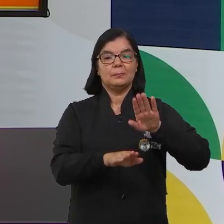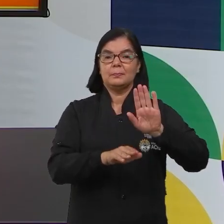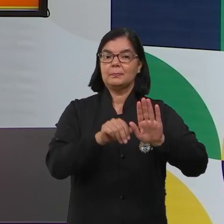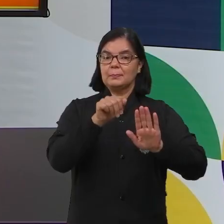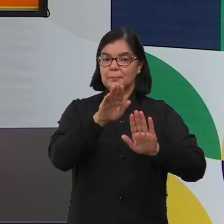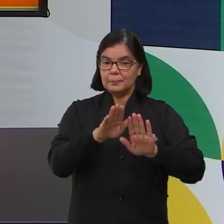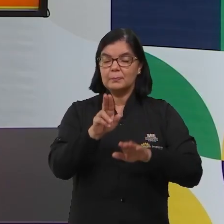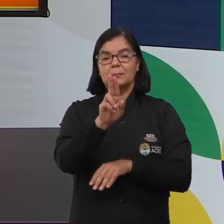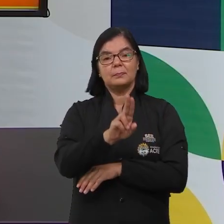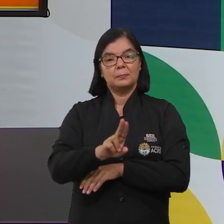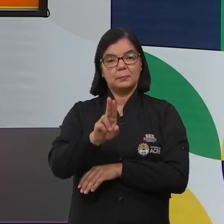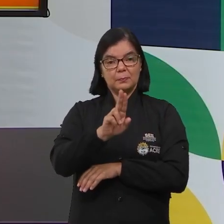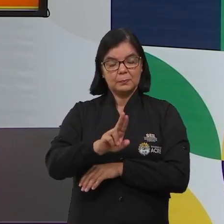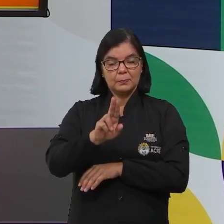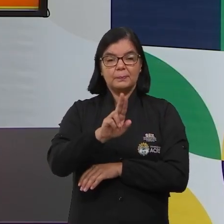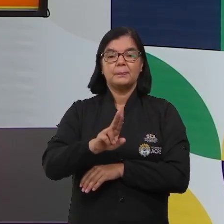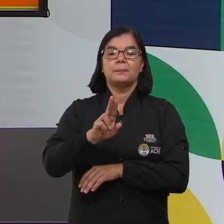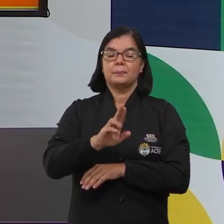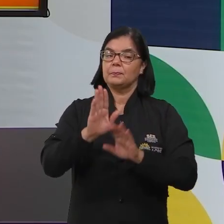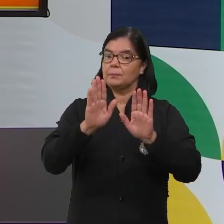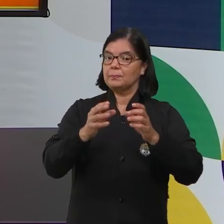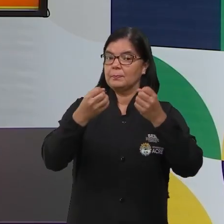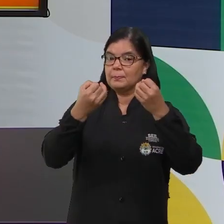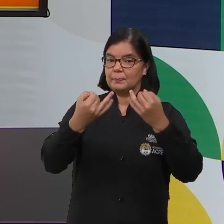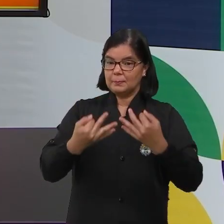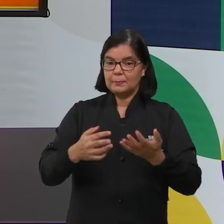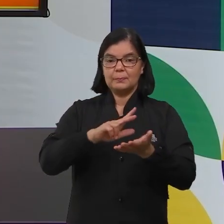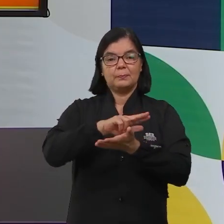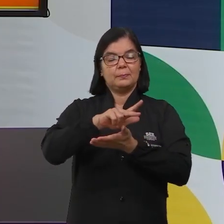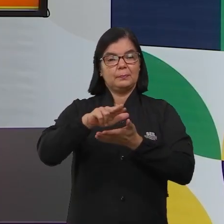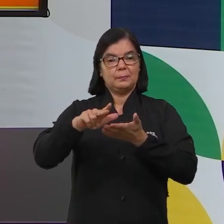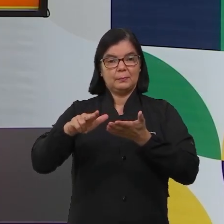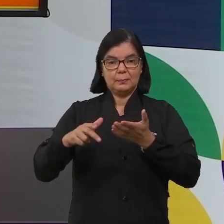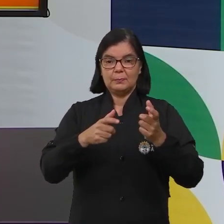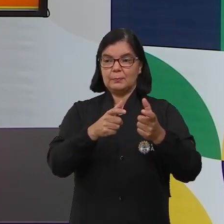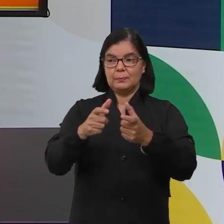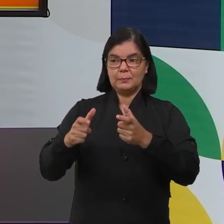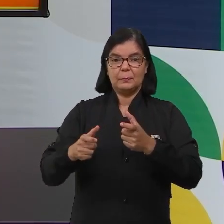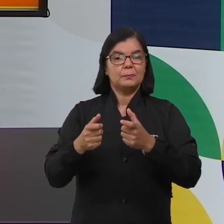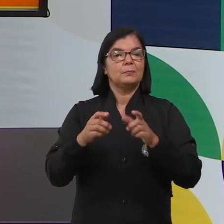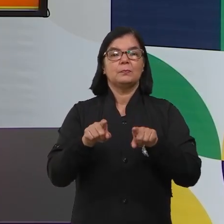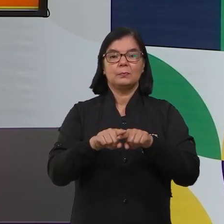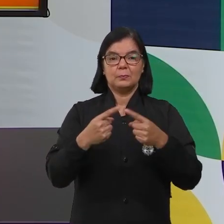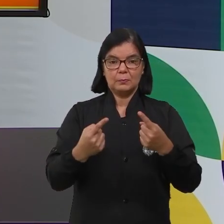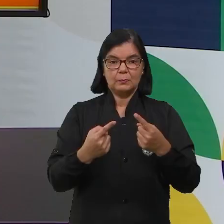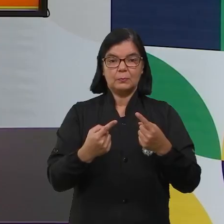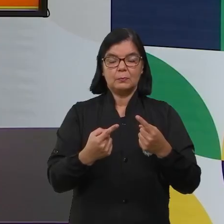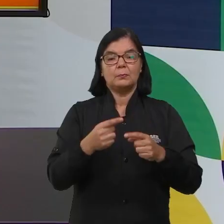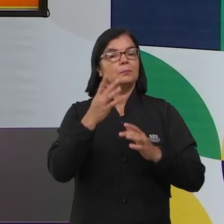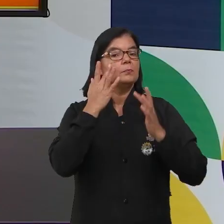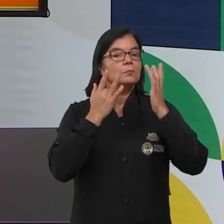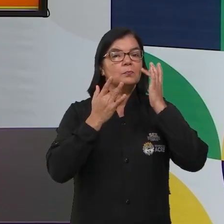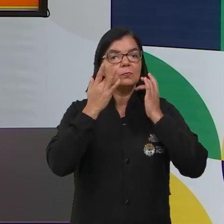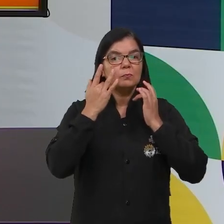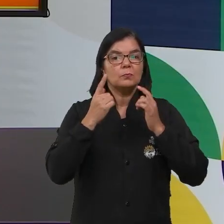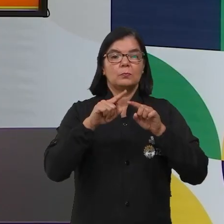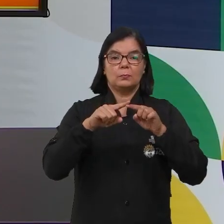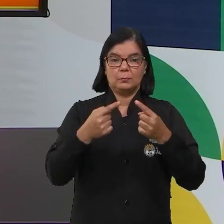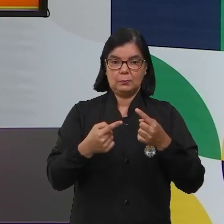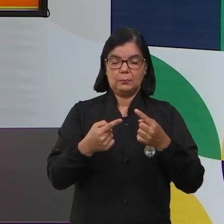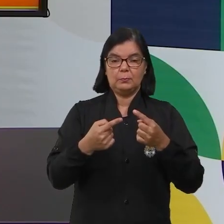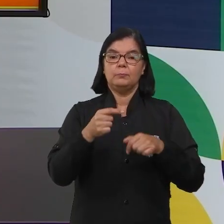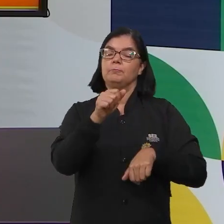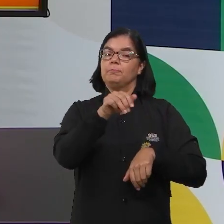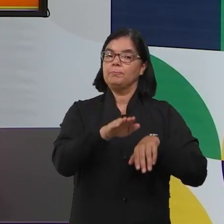pode ser utilizada aí, como eu já falei, em diversas áreas, não necessariamente para o teatro. Quando